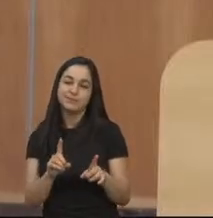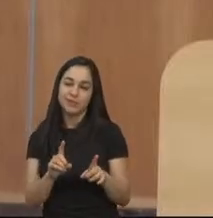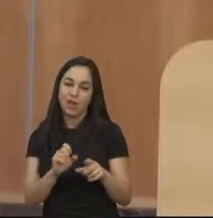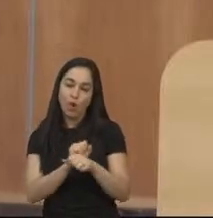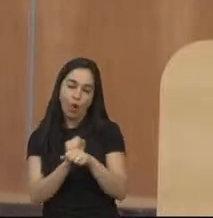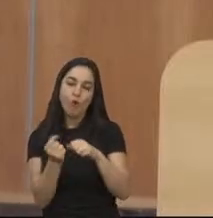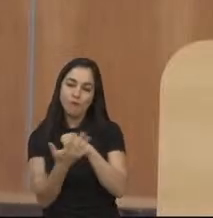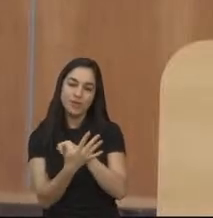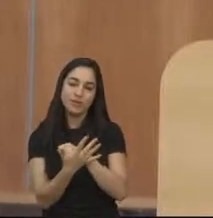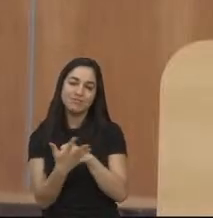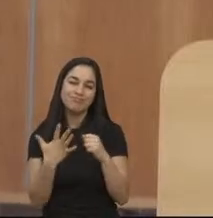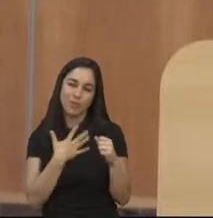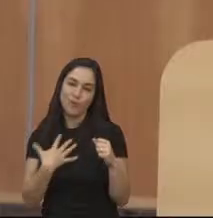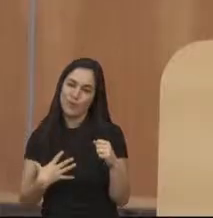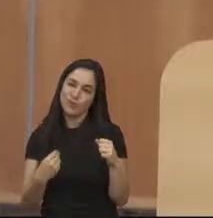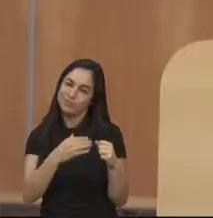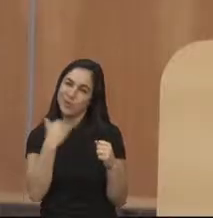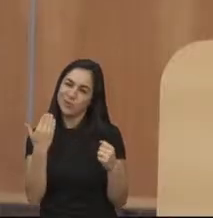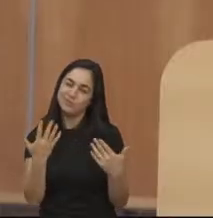Quando eu vi passar aí,